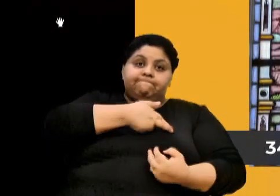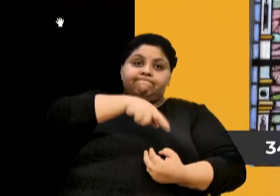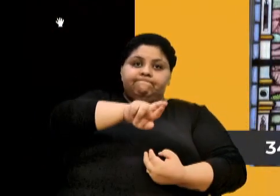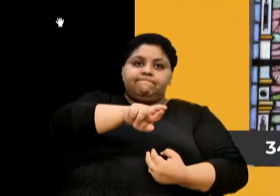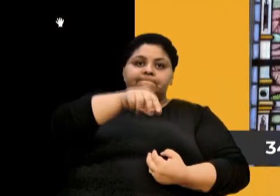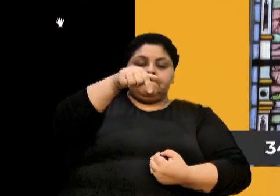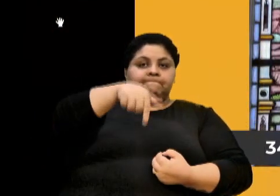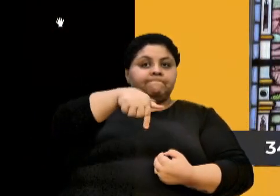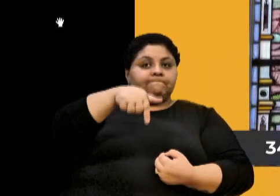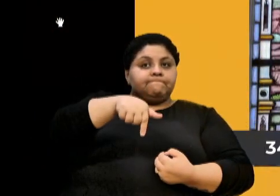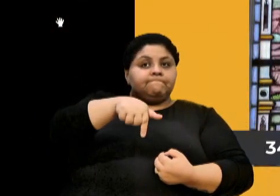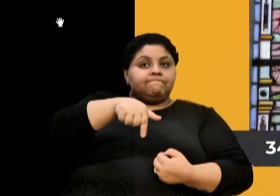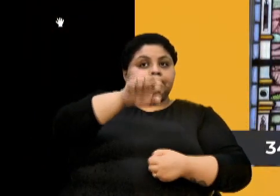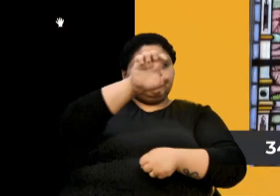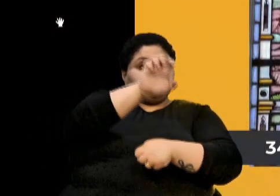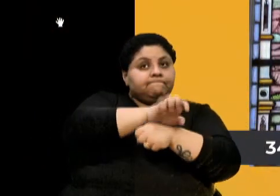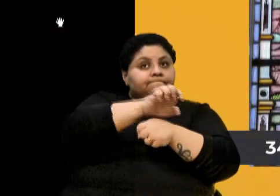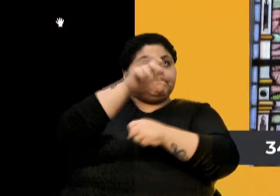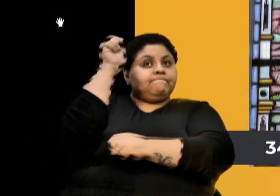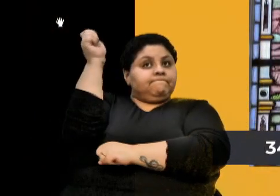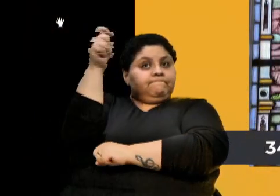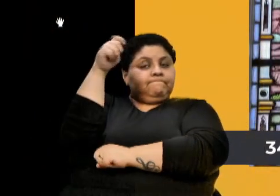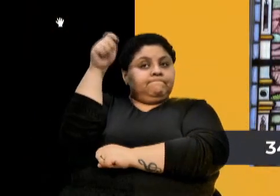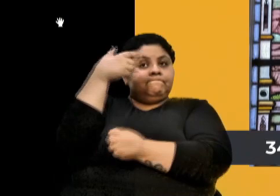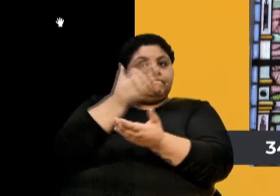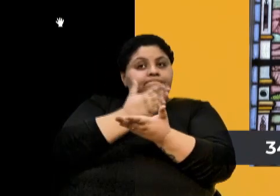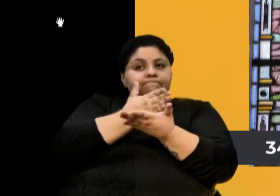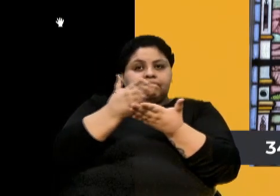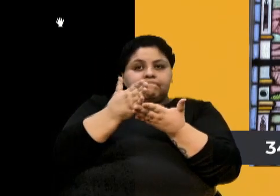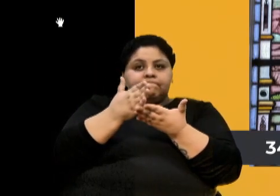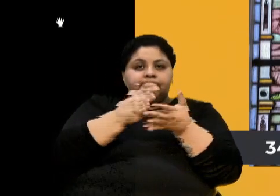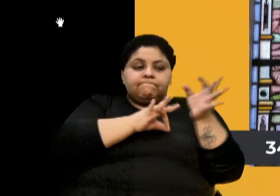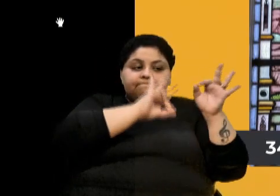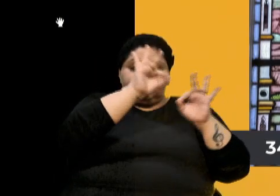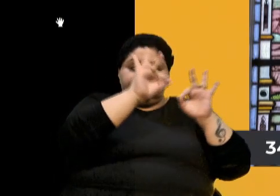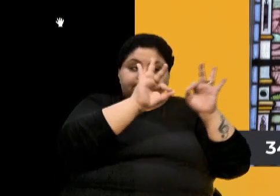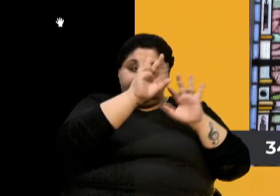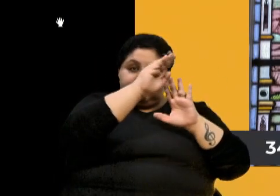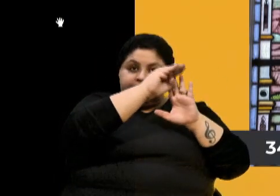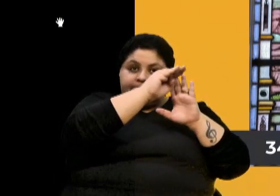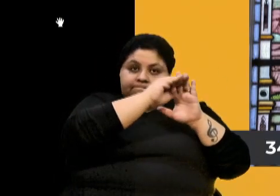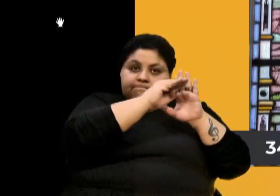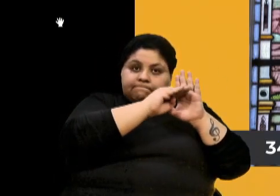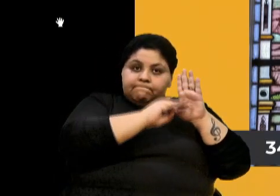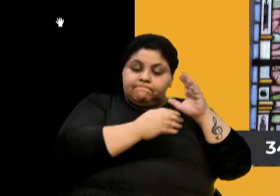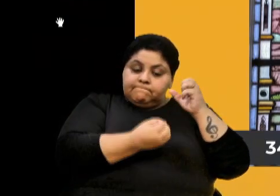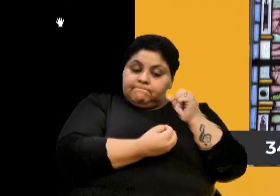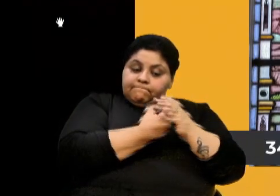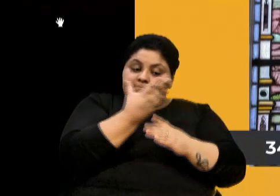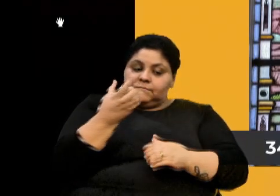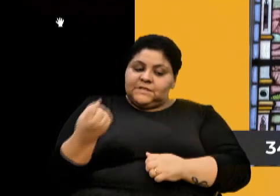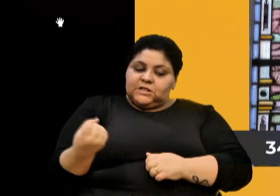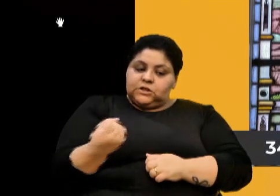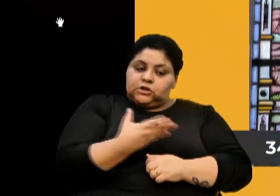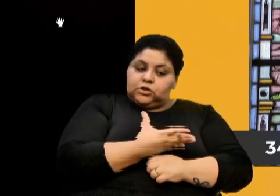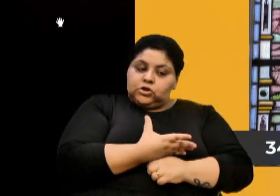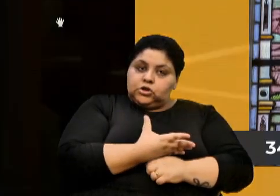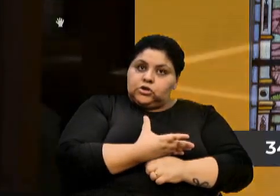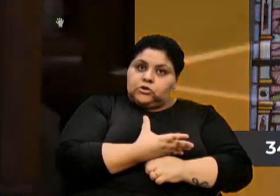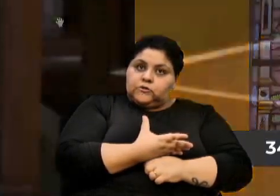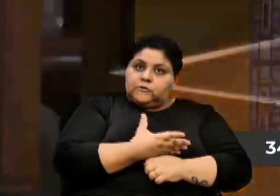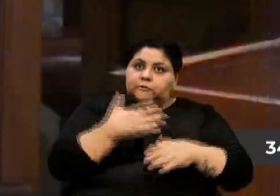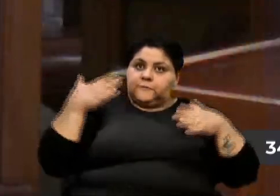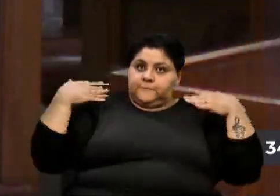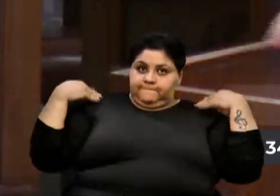porque ele começa a consolidar roteiros, ele começa a criar novos roteiros em outras regiões do